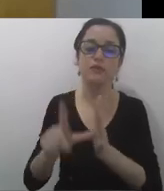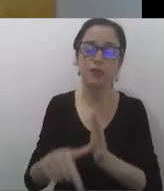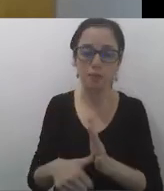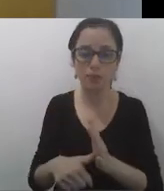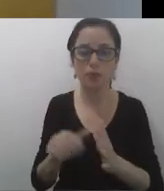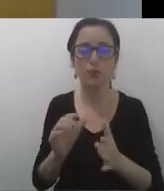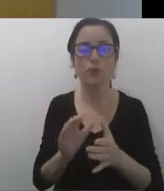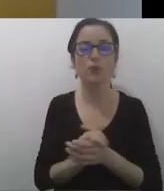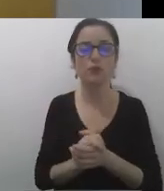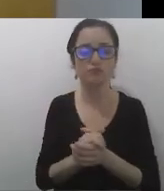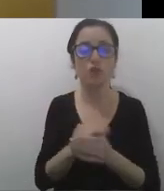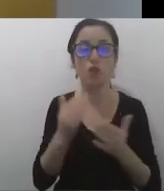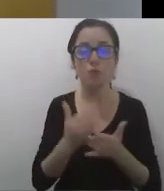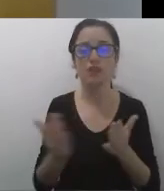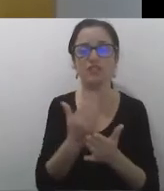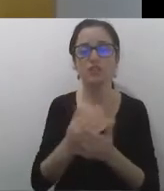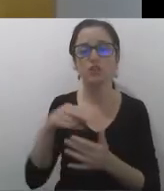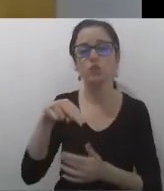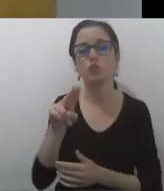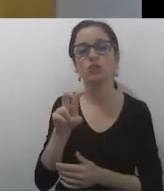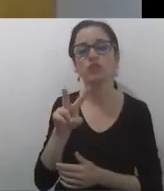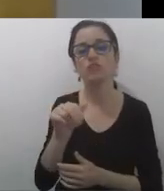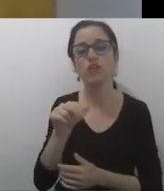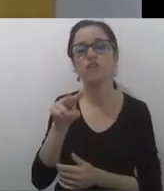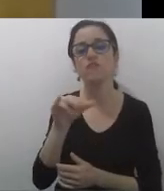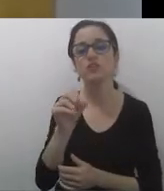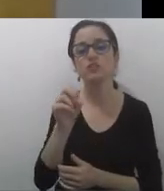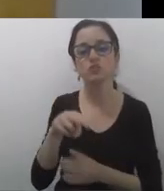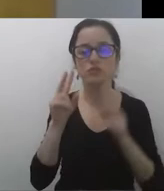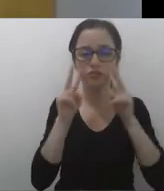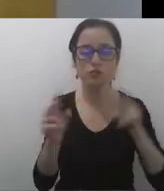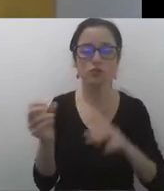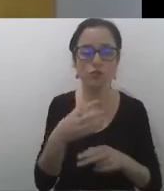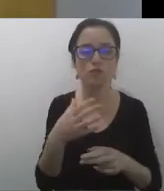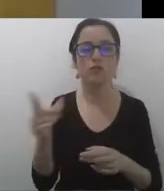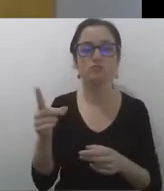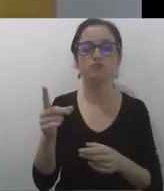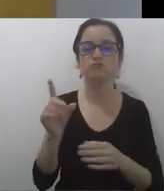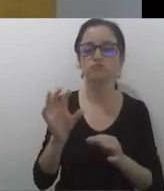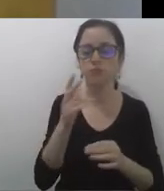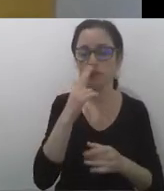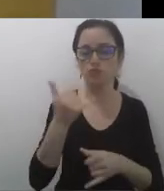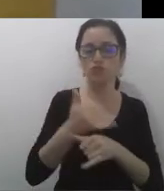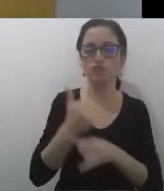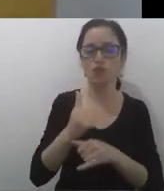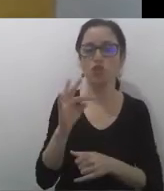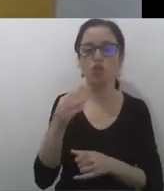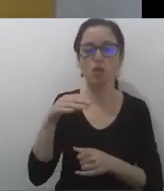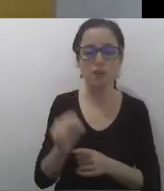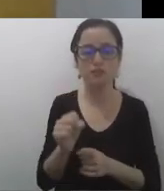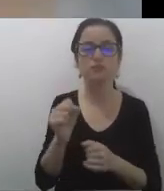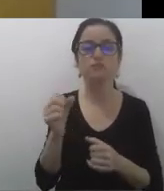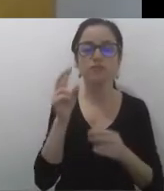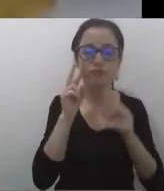alguns anos depois, começa a revista Nueva Visión, né? Capitaneada pelo Tomás